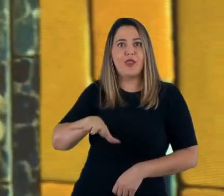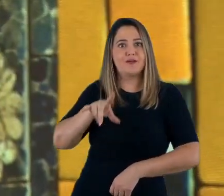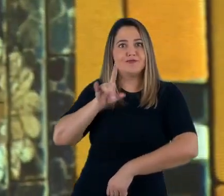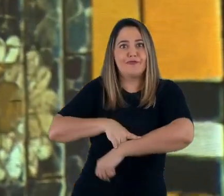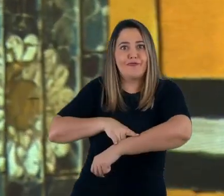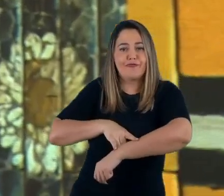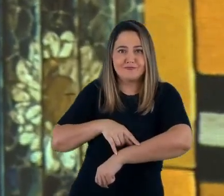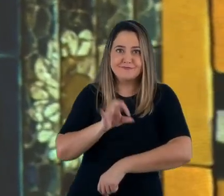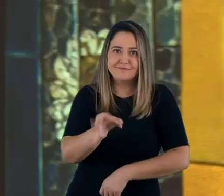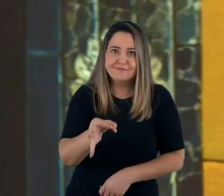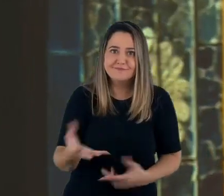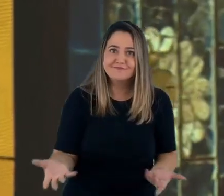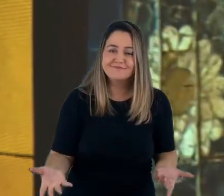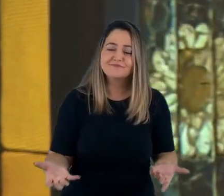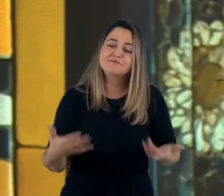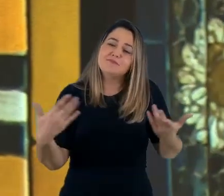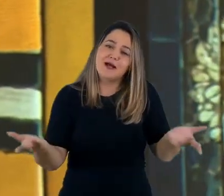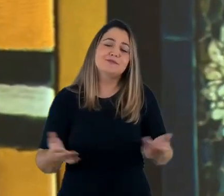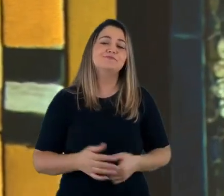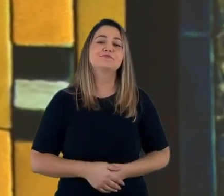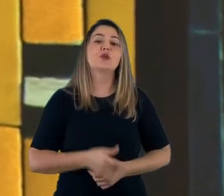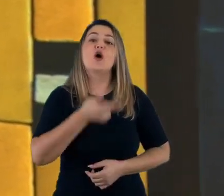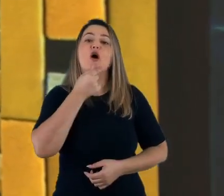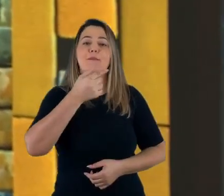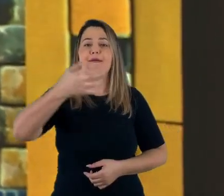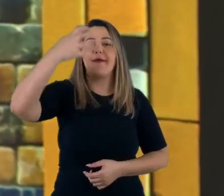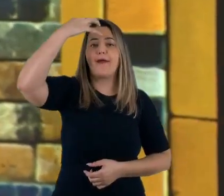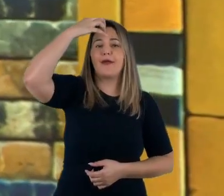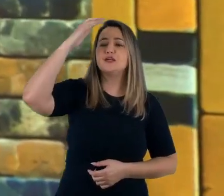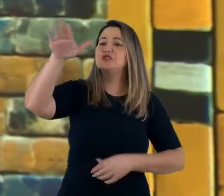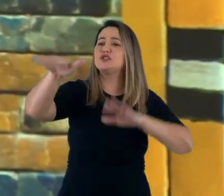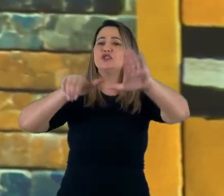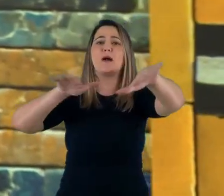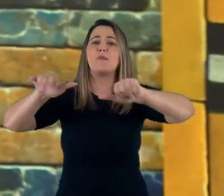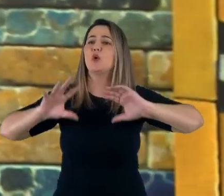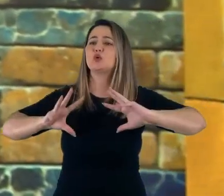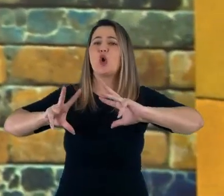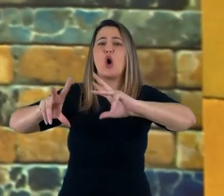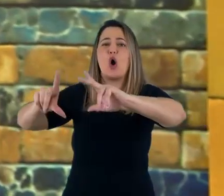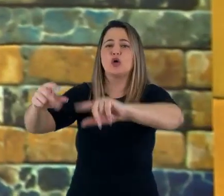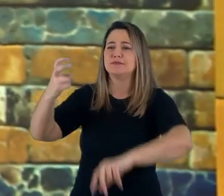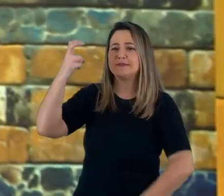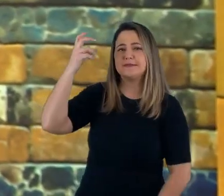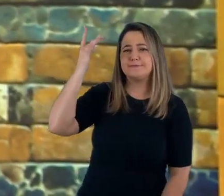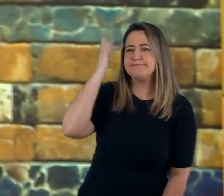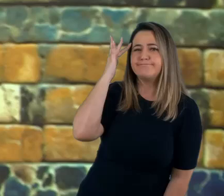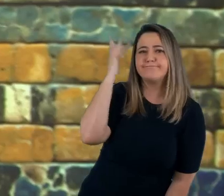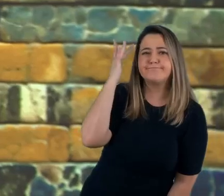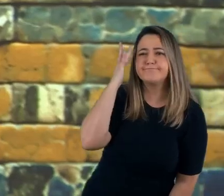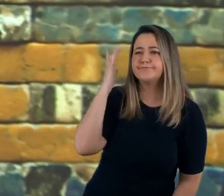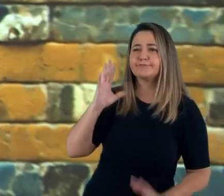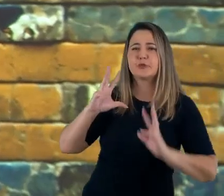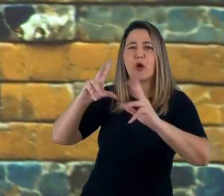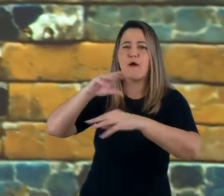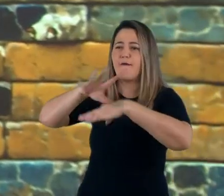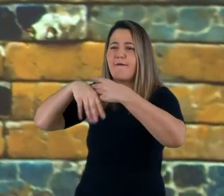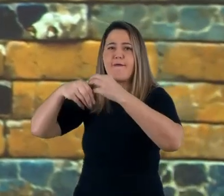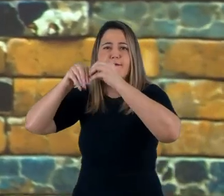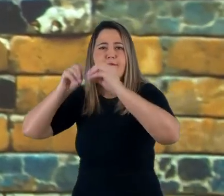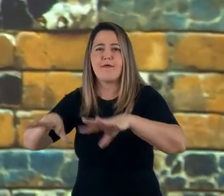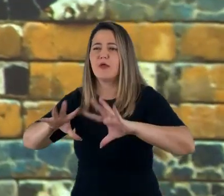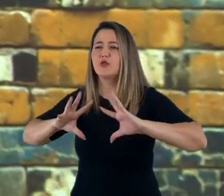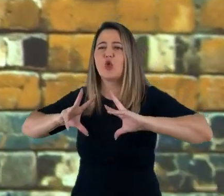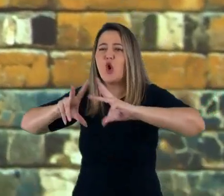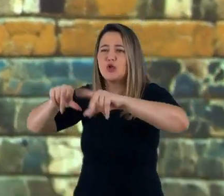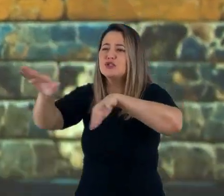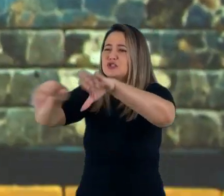o rei chamou os sábios do palácio e lhes prometeu fortunas caso decifrassem a charada,